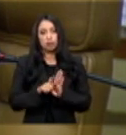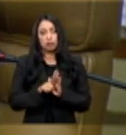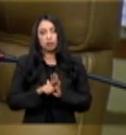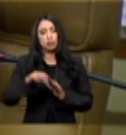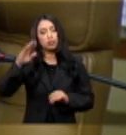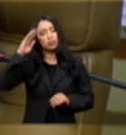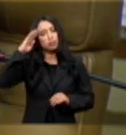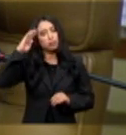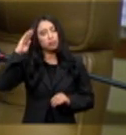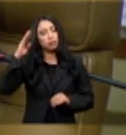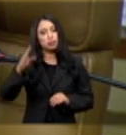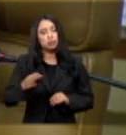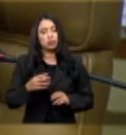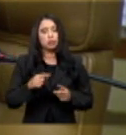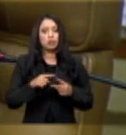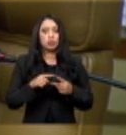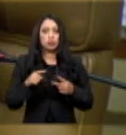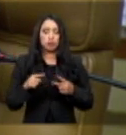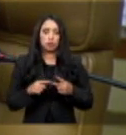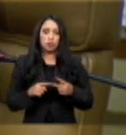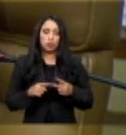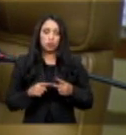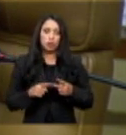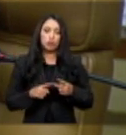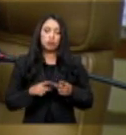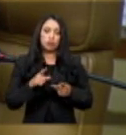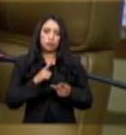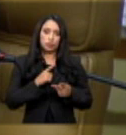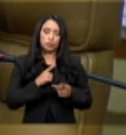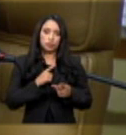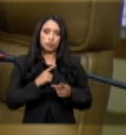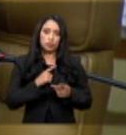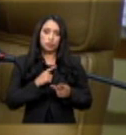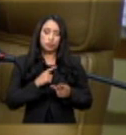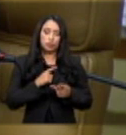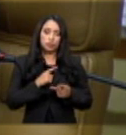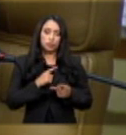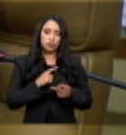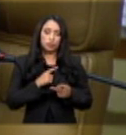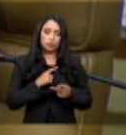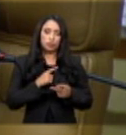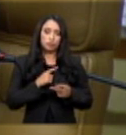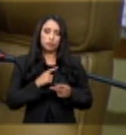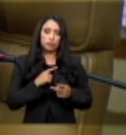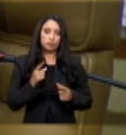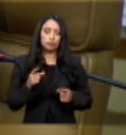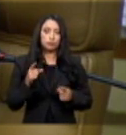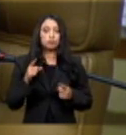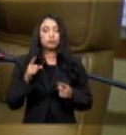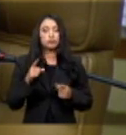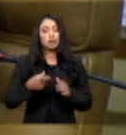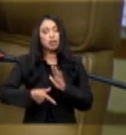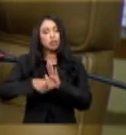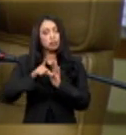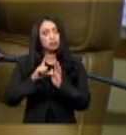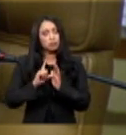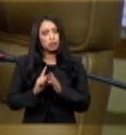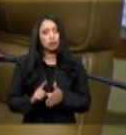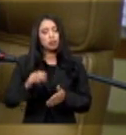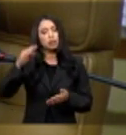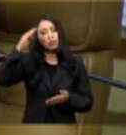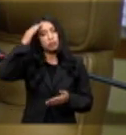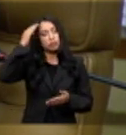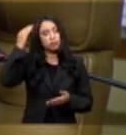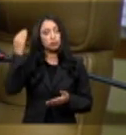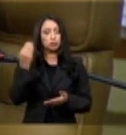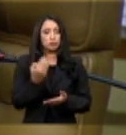itens que foram objeto de dois dos dispositivos questionados e suas condições foram objeto anterior de submissão